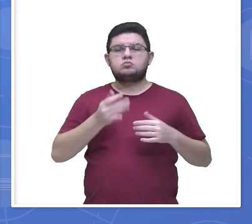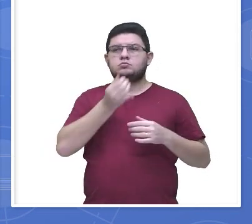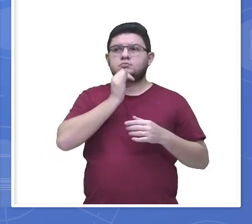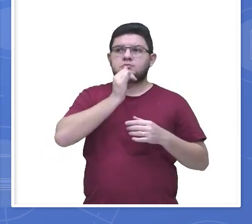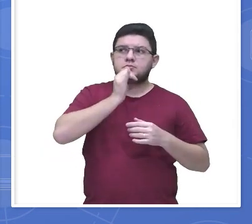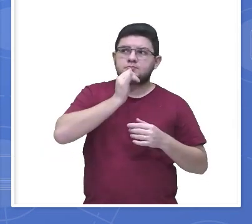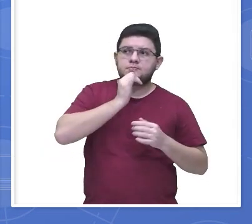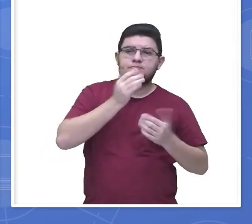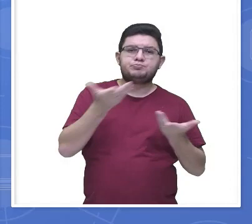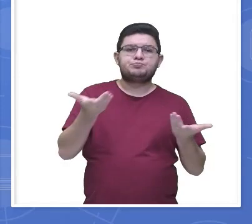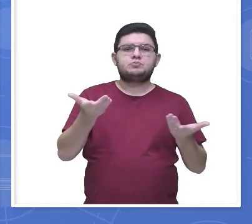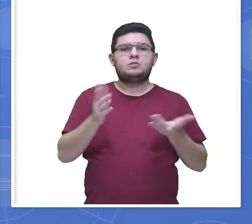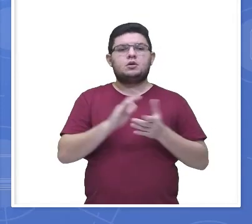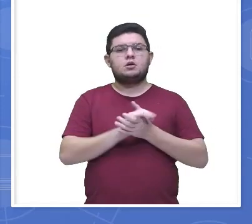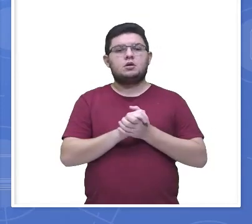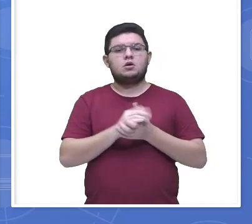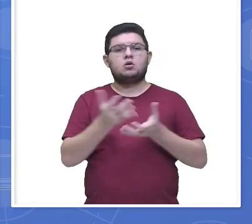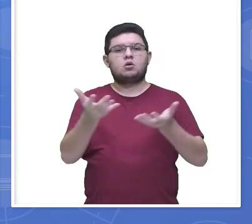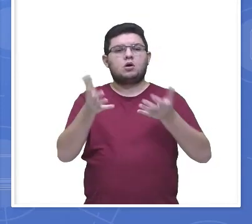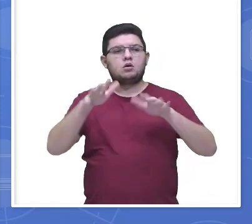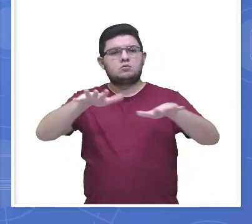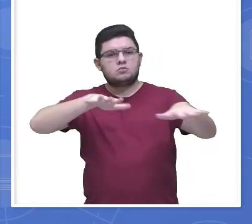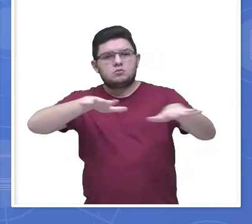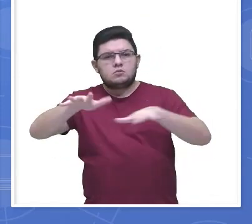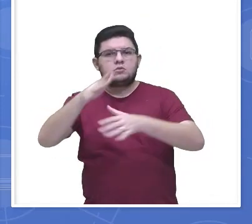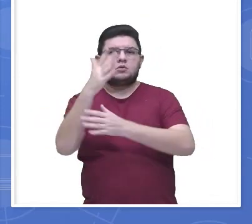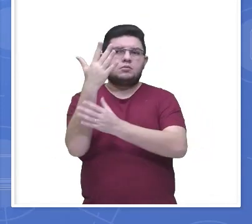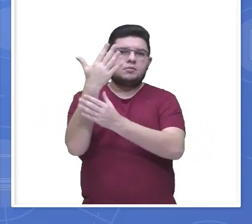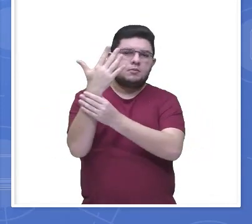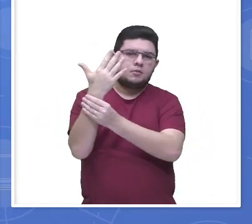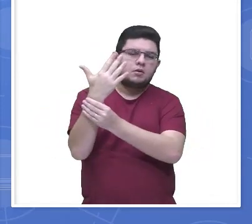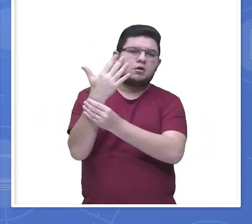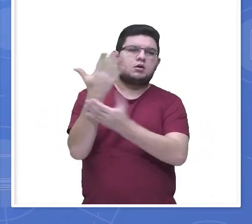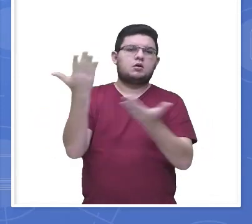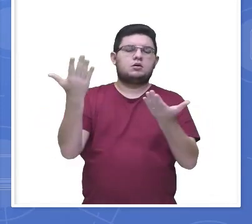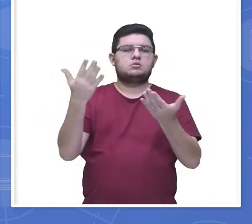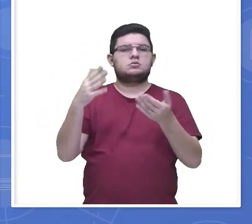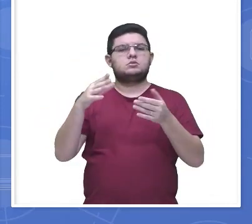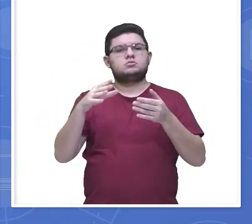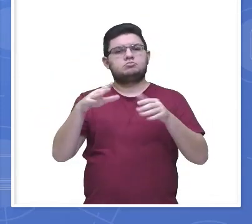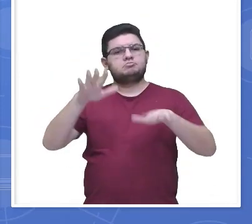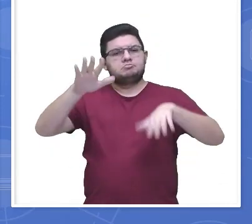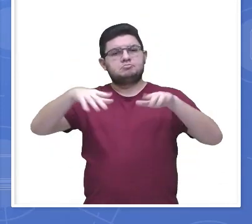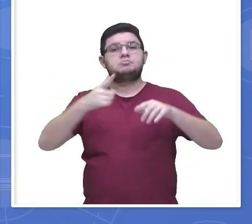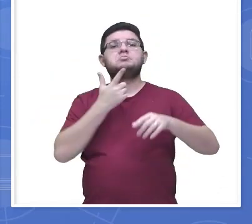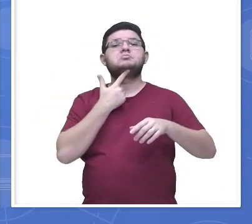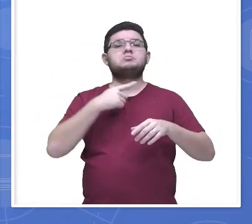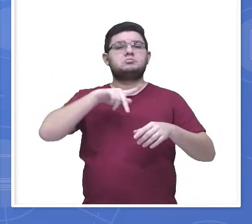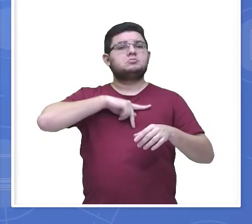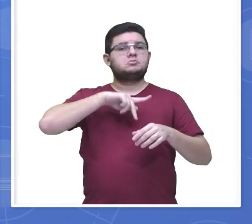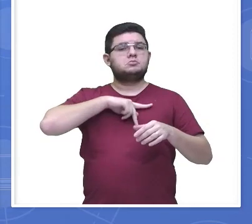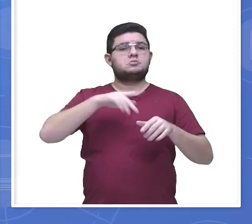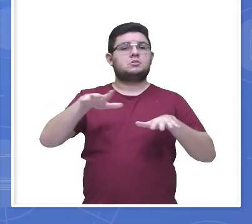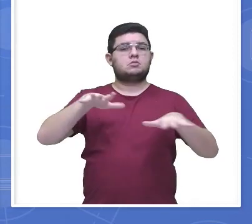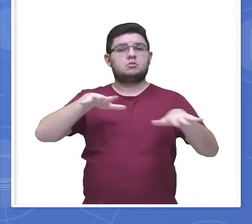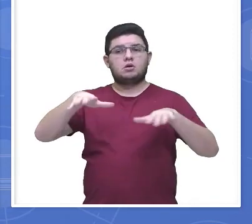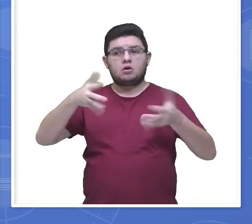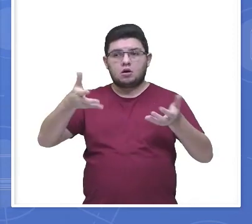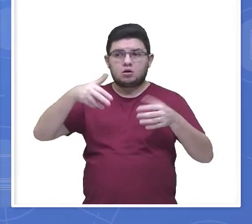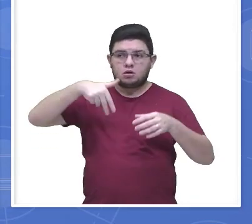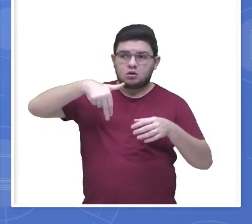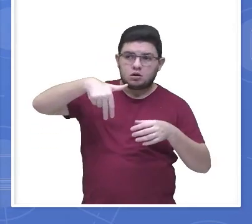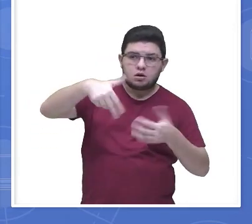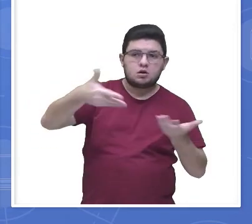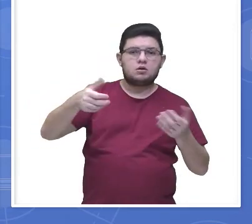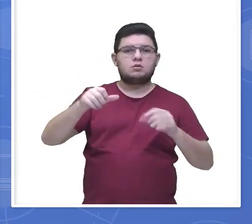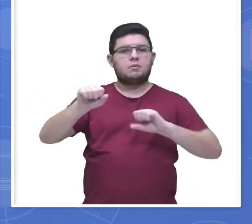quero movimentar meus braços, então tudo isso funciona de acordo com a nossa vontade. Quero andar, vou caminhar, vou